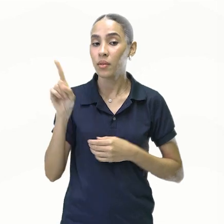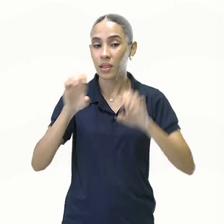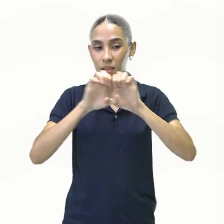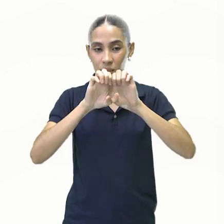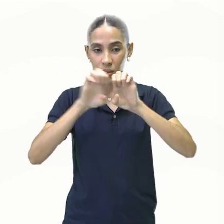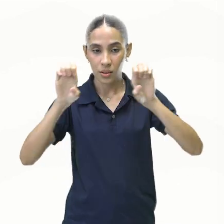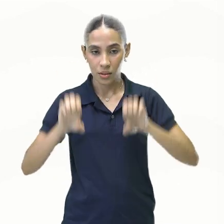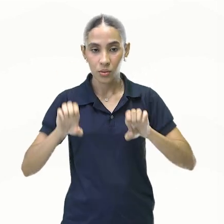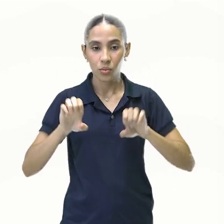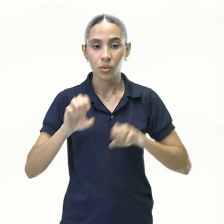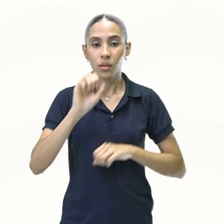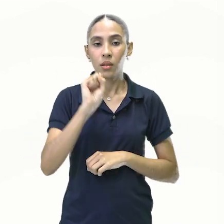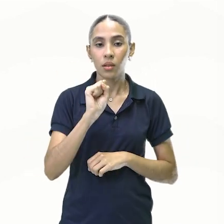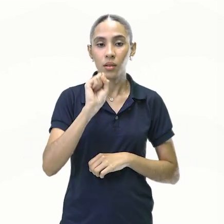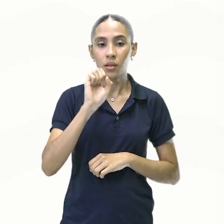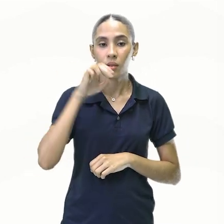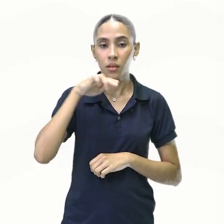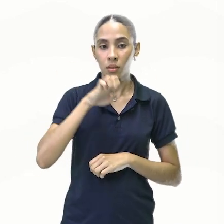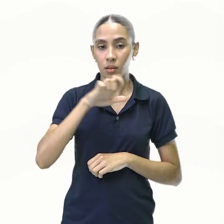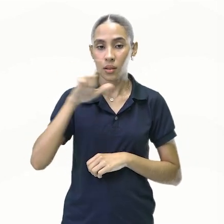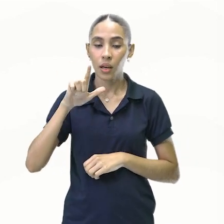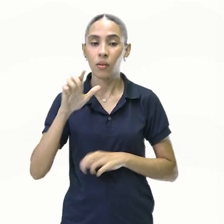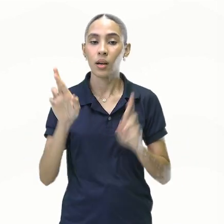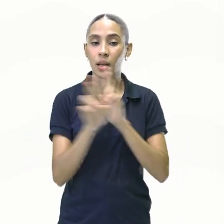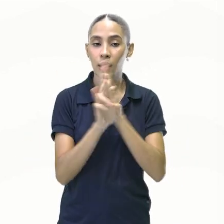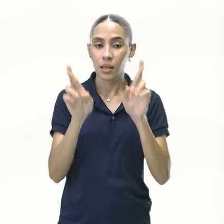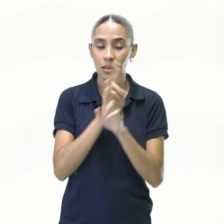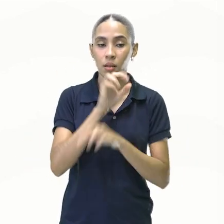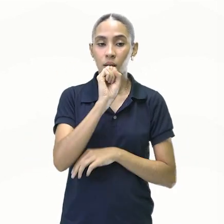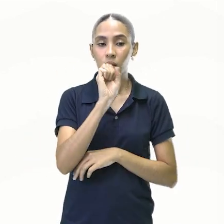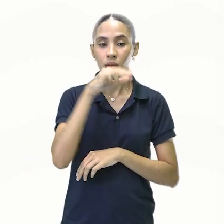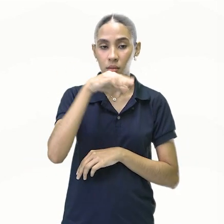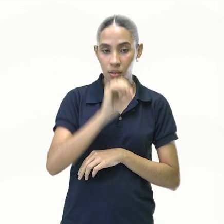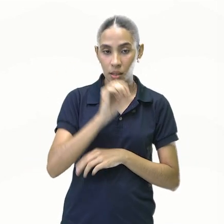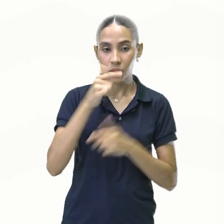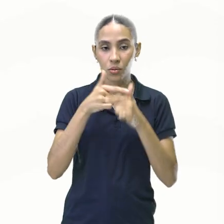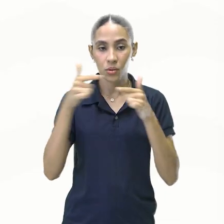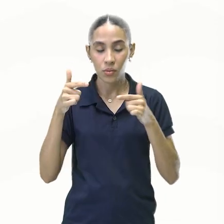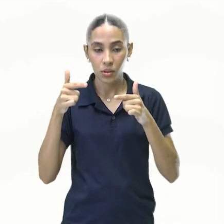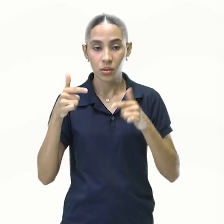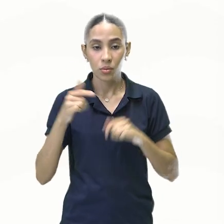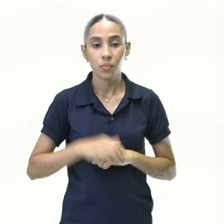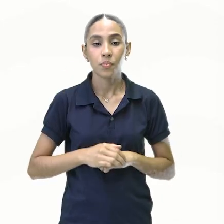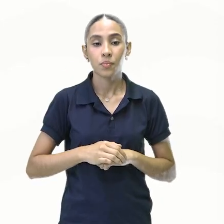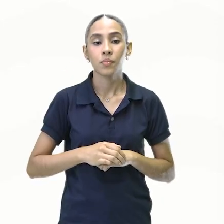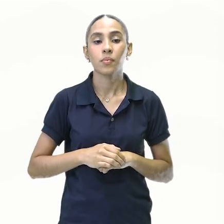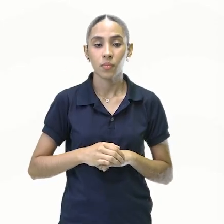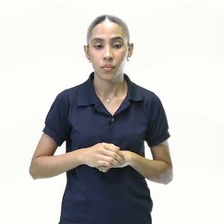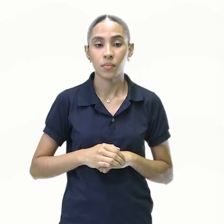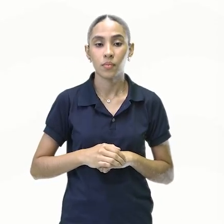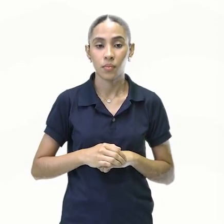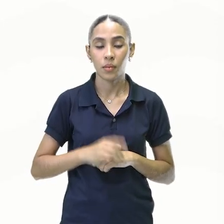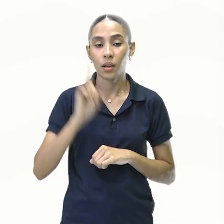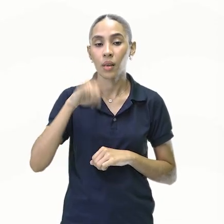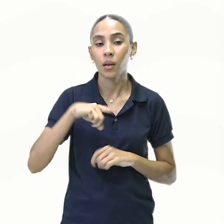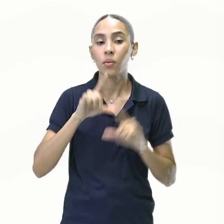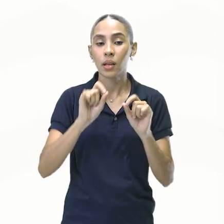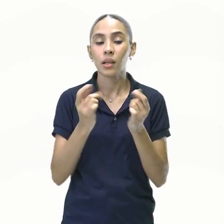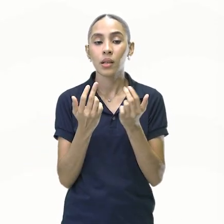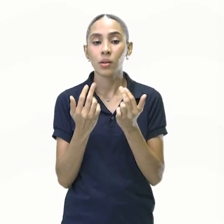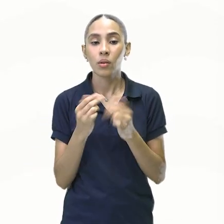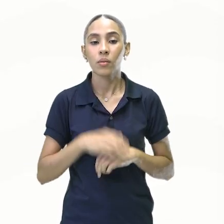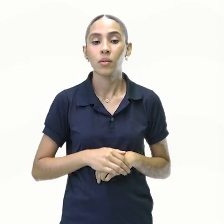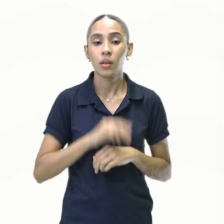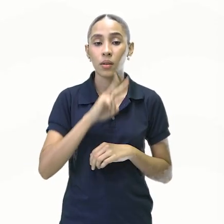que relaciona o seno do ângulo de incidência dividido pelo seno do ângulo de refração, é igual a V1